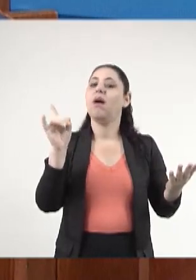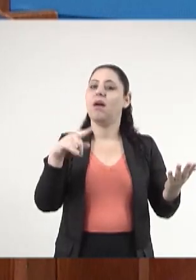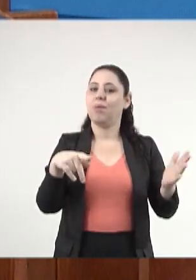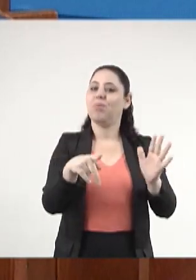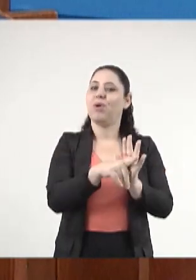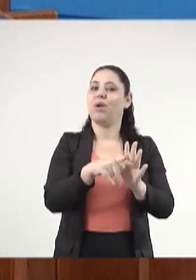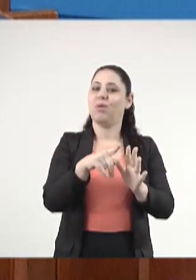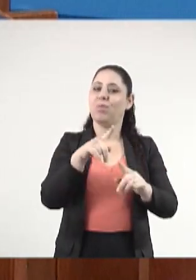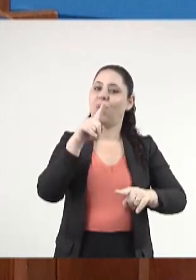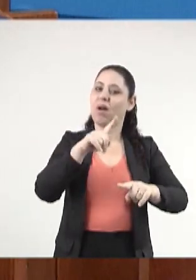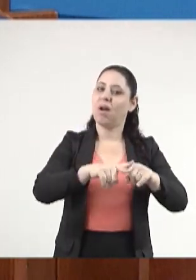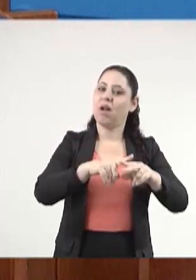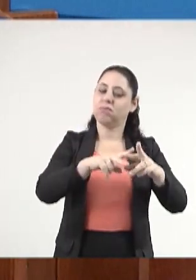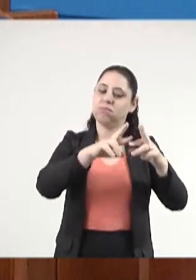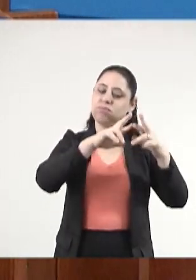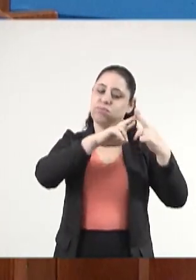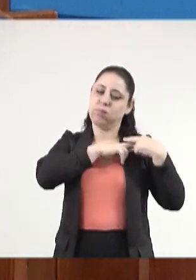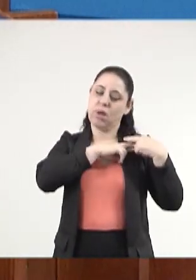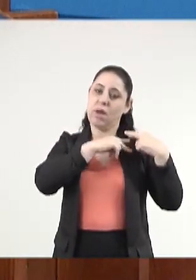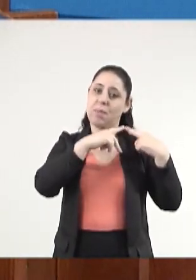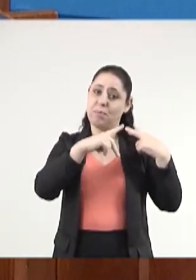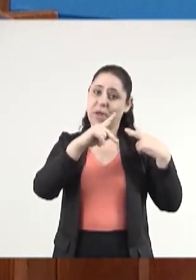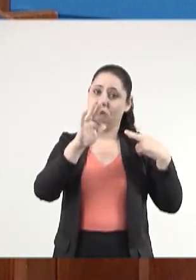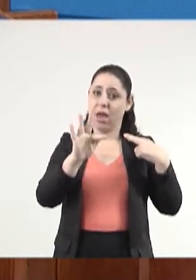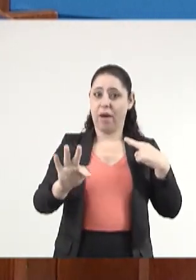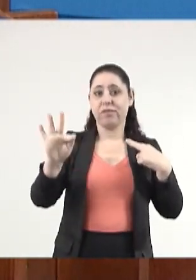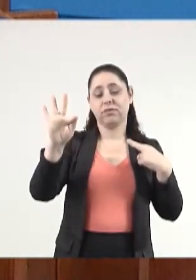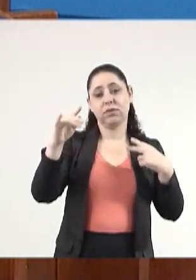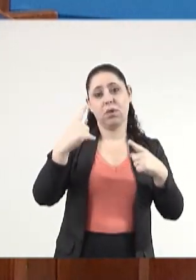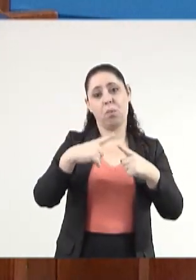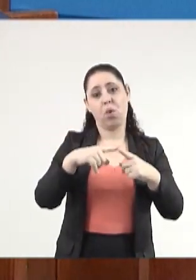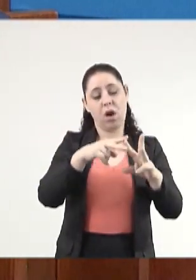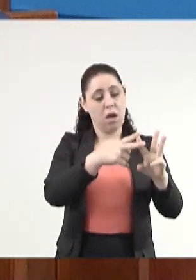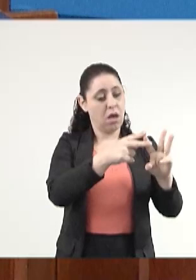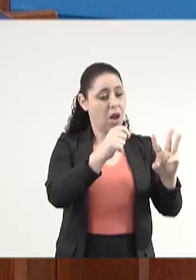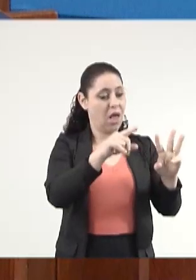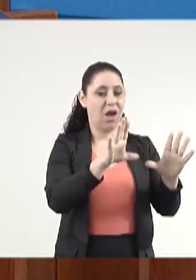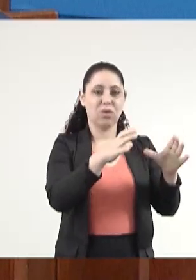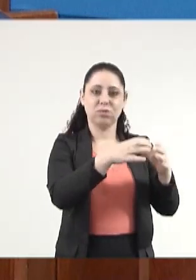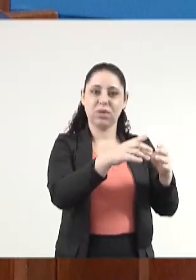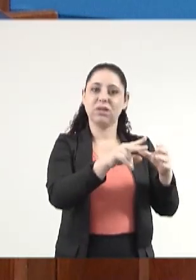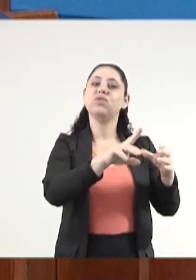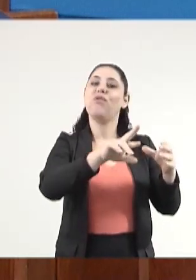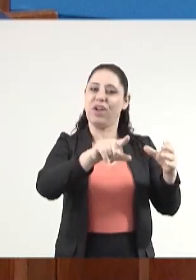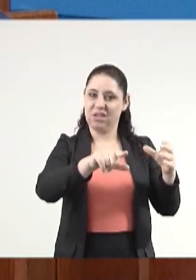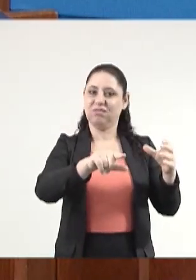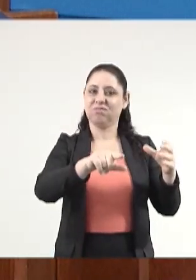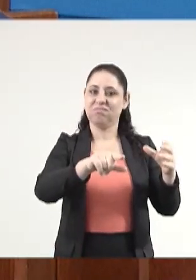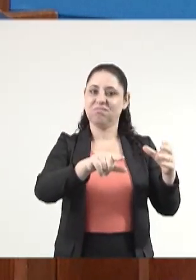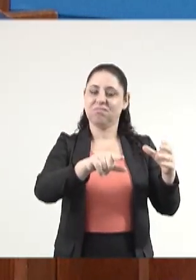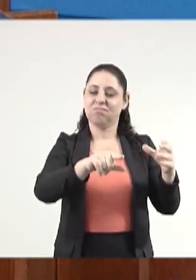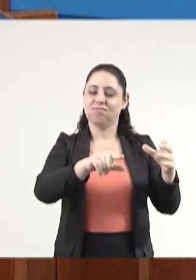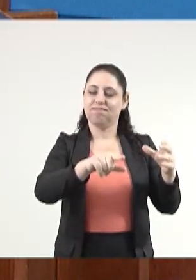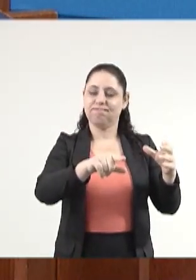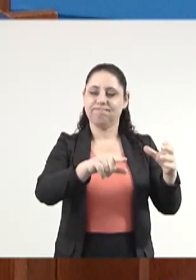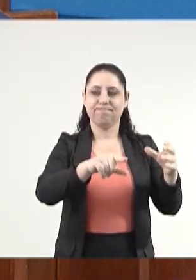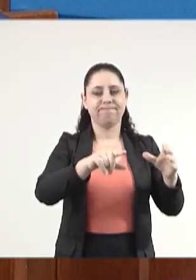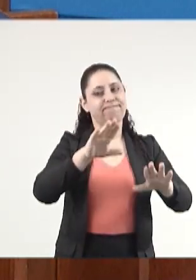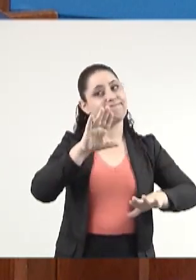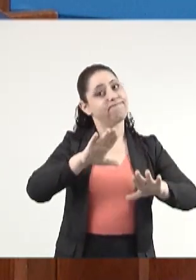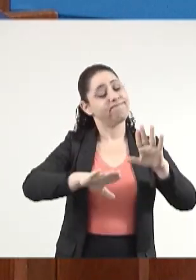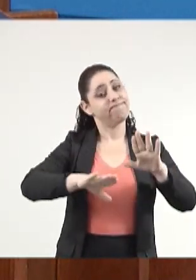de uma situação de responsabilidade da Polícia Federal, porque envolve comunidade indígena, não é? Então, eu acho que